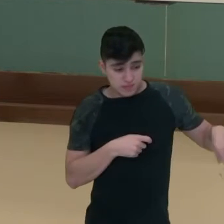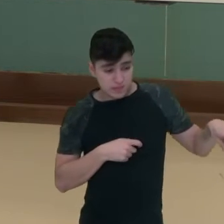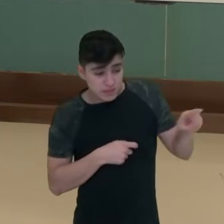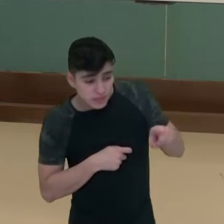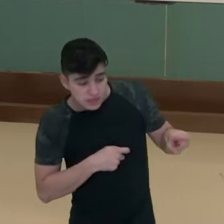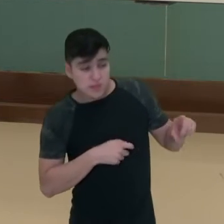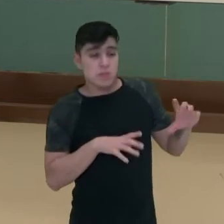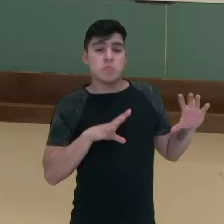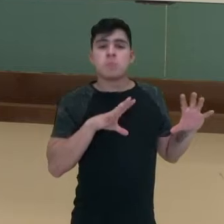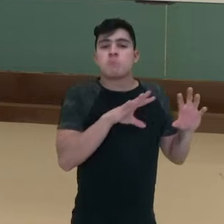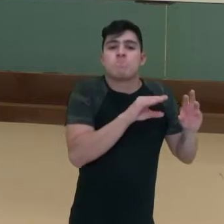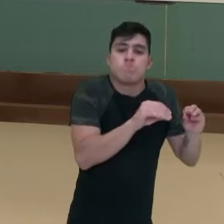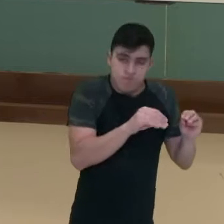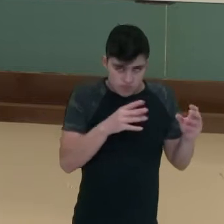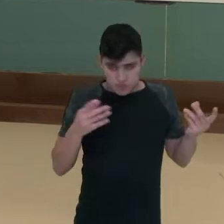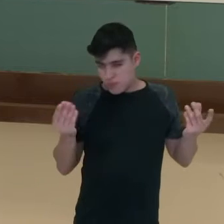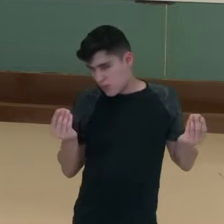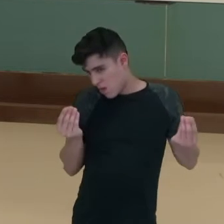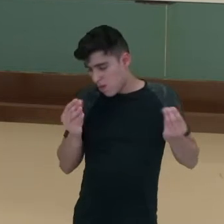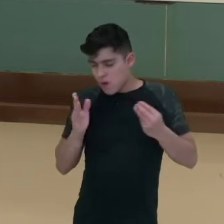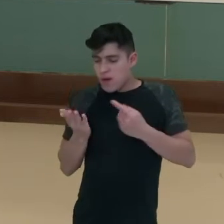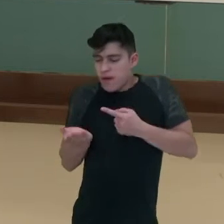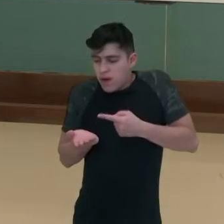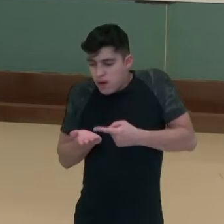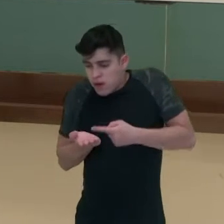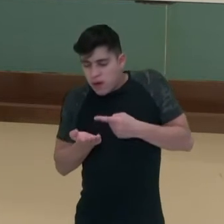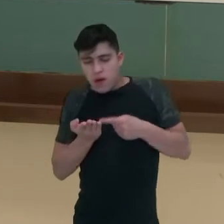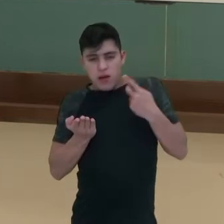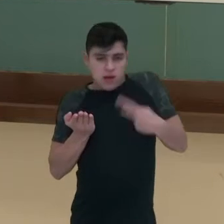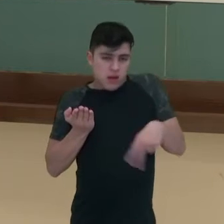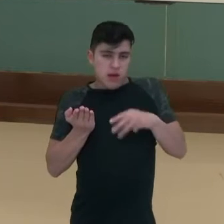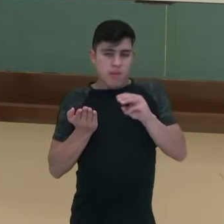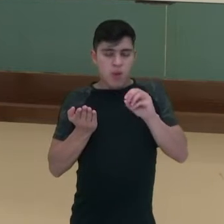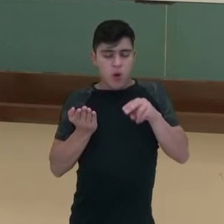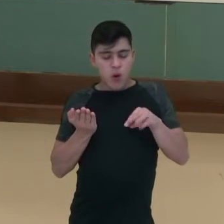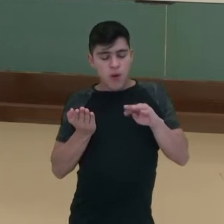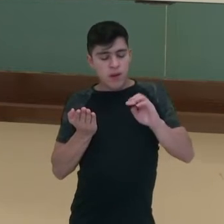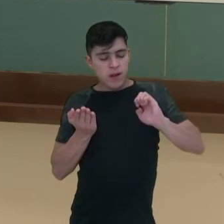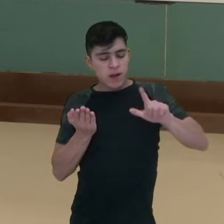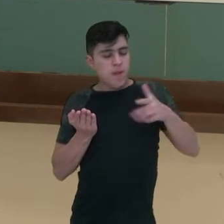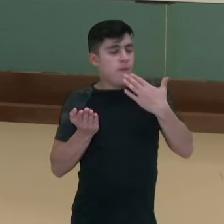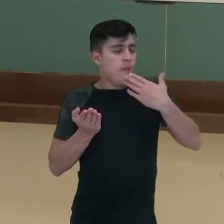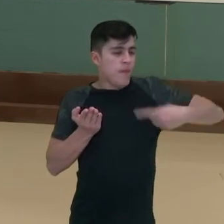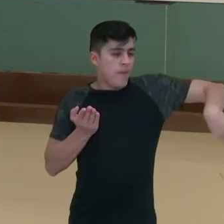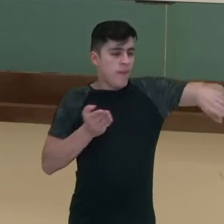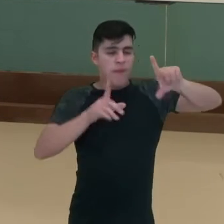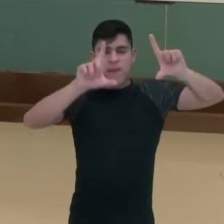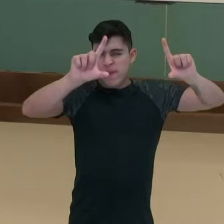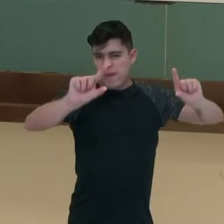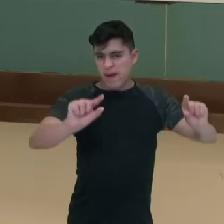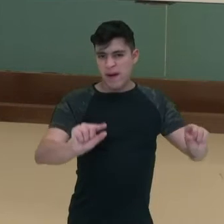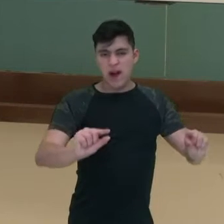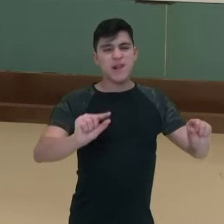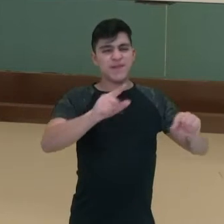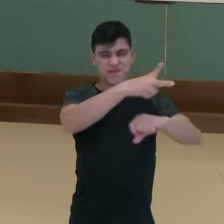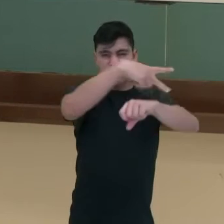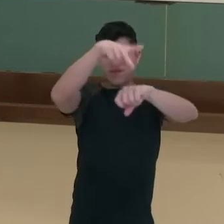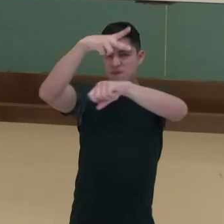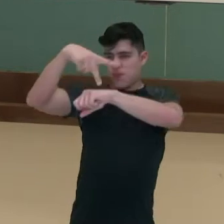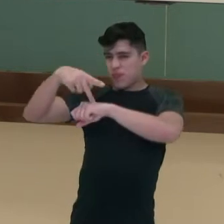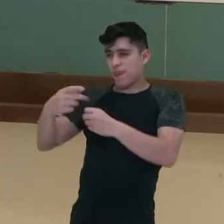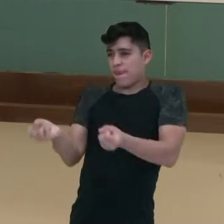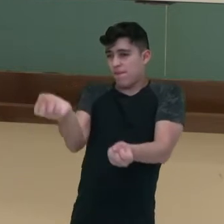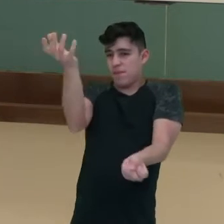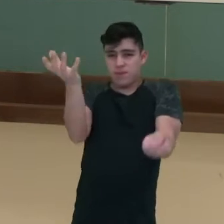gases. Então, com este protocolo de Montreal, solicitando então a diminuição desses gases, por